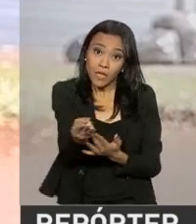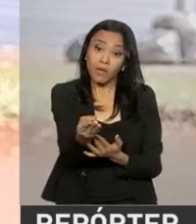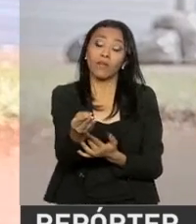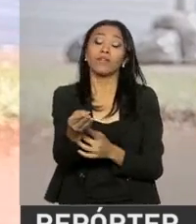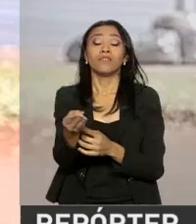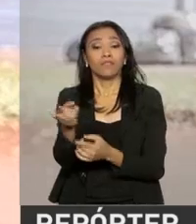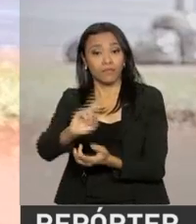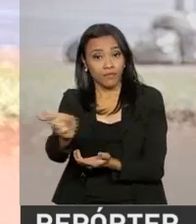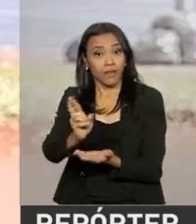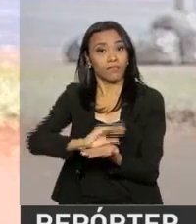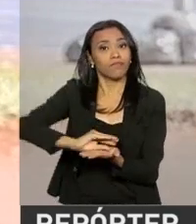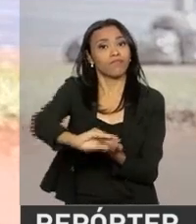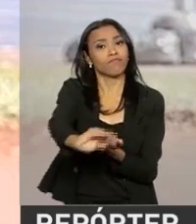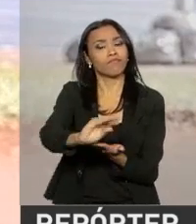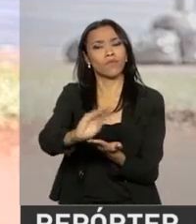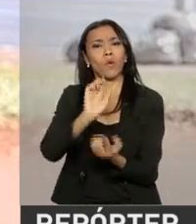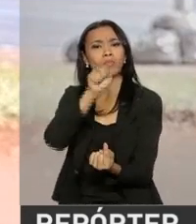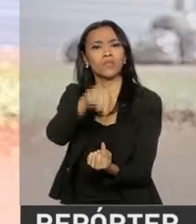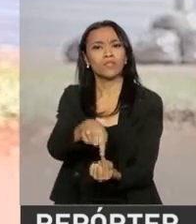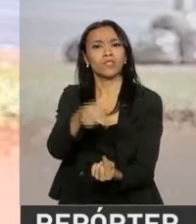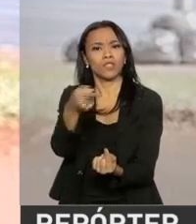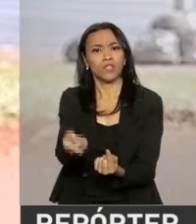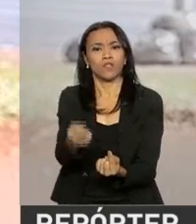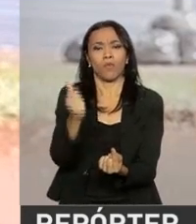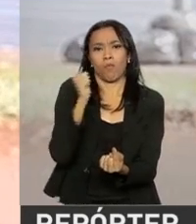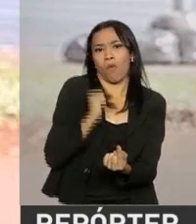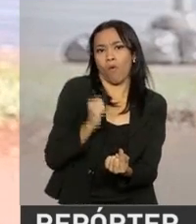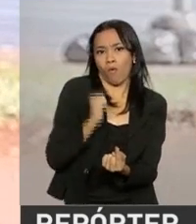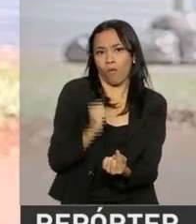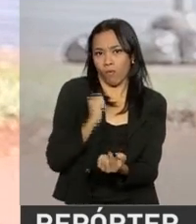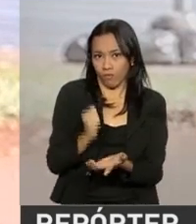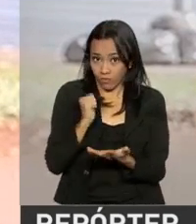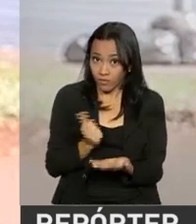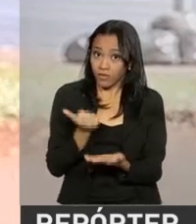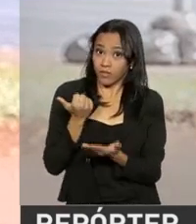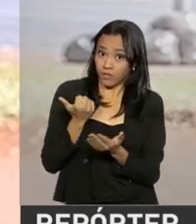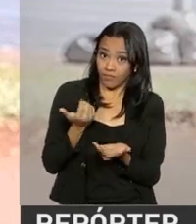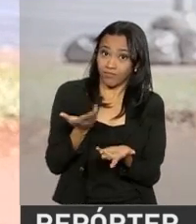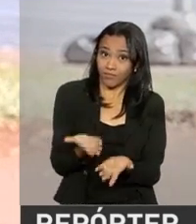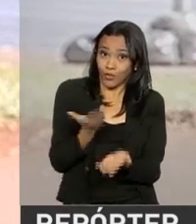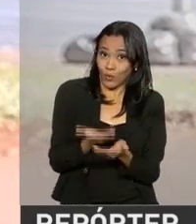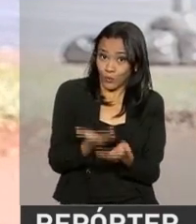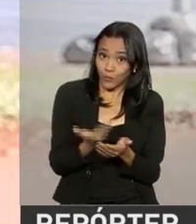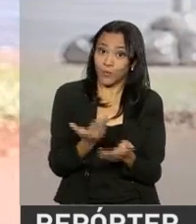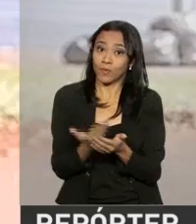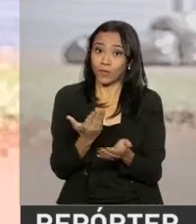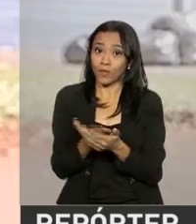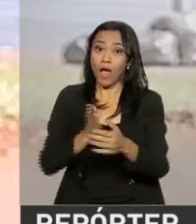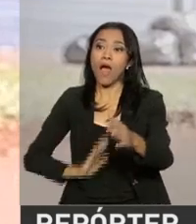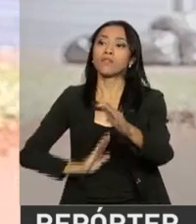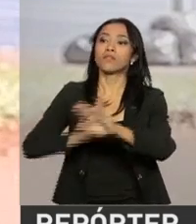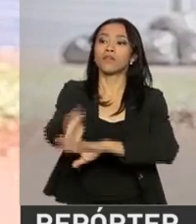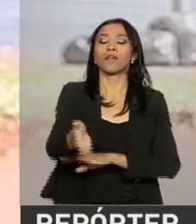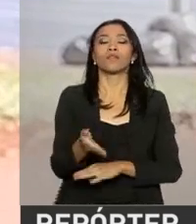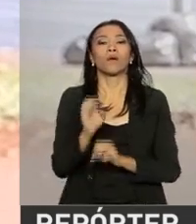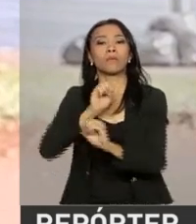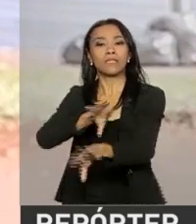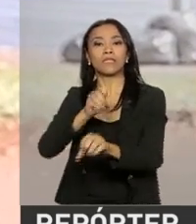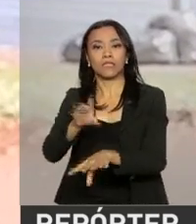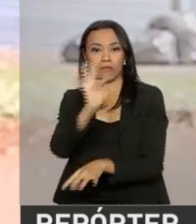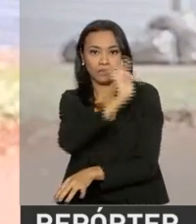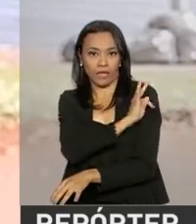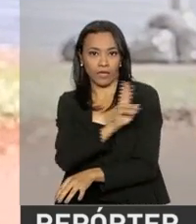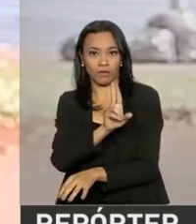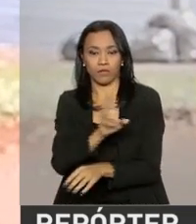SENAI, para financiar bolsas do Programa Nacional de Acesso ao Ensino Técnico e Emprego, o